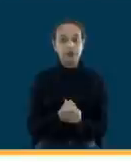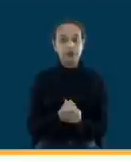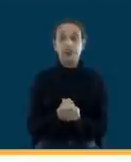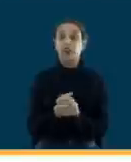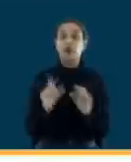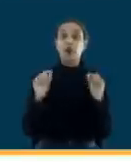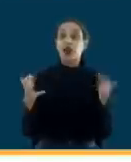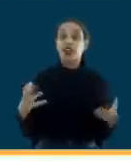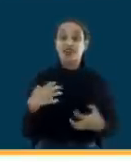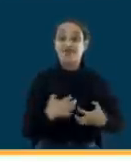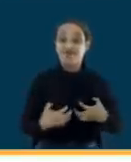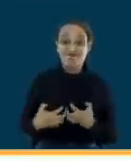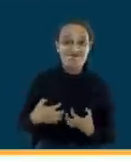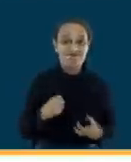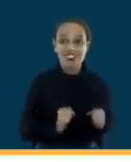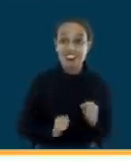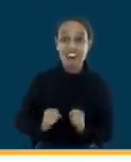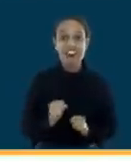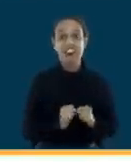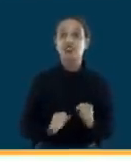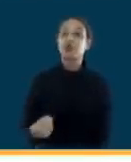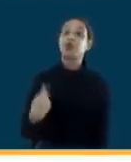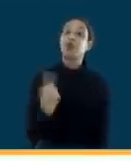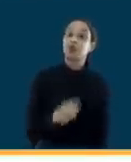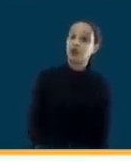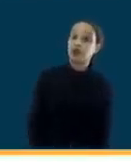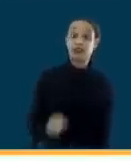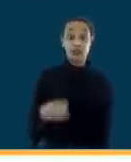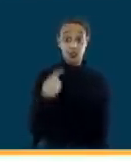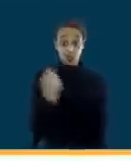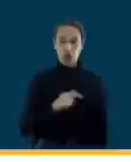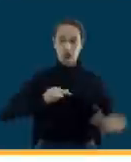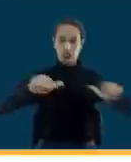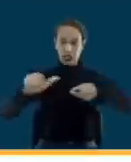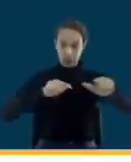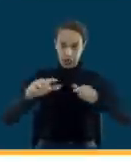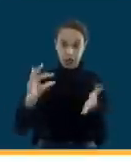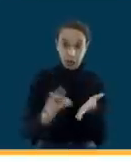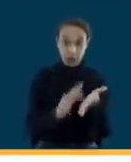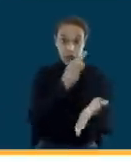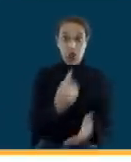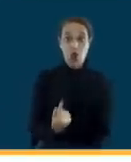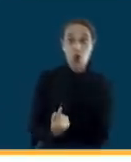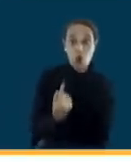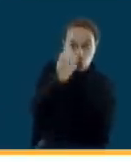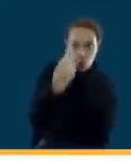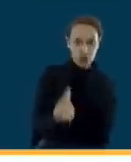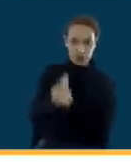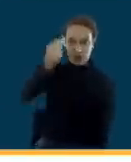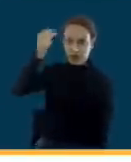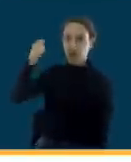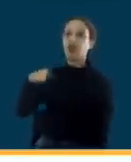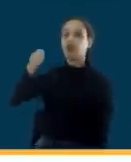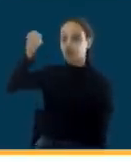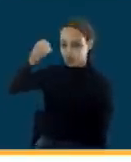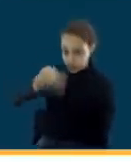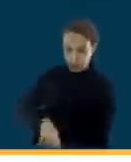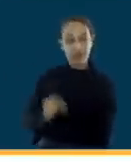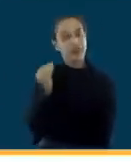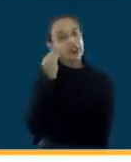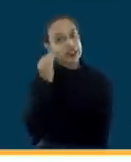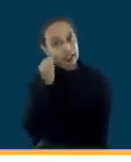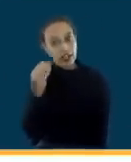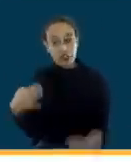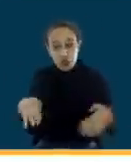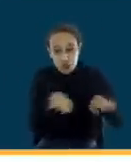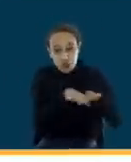angustiante um pouco para nós? Veja, se nós todos trabalhássemos num cadastro único, e lá atrás eu falei sobre essa tentativa de nos alinharmos